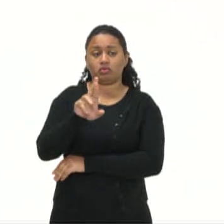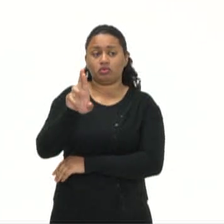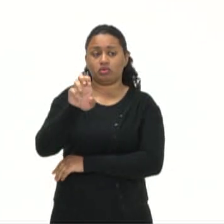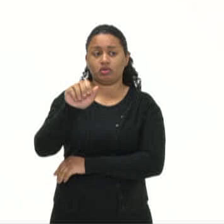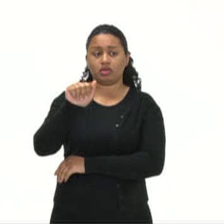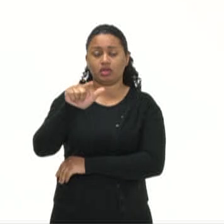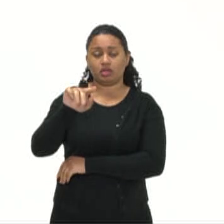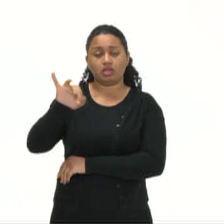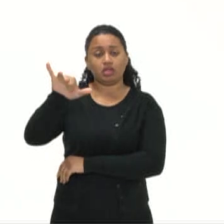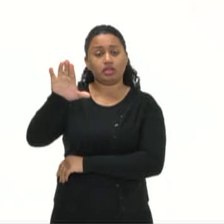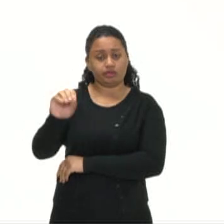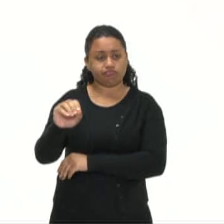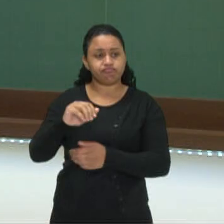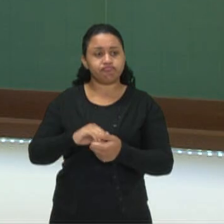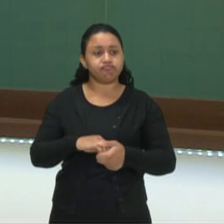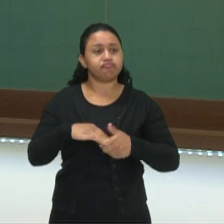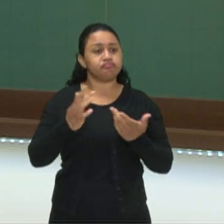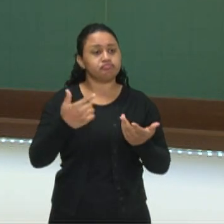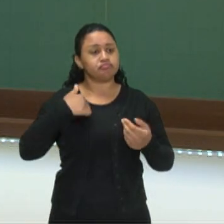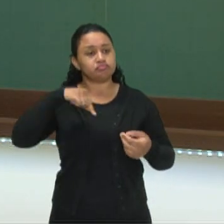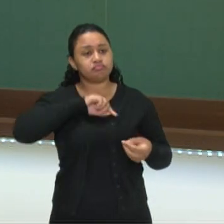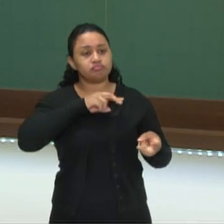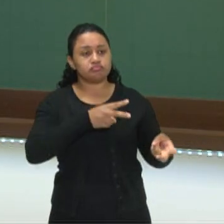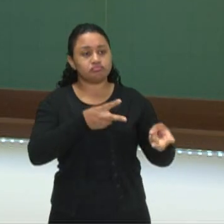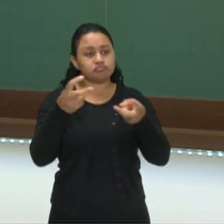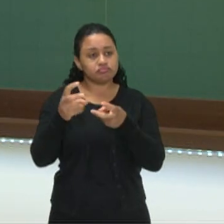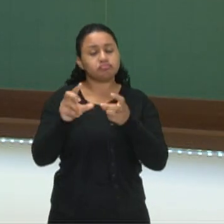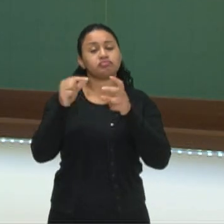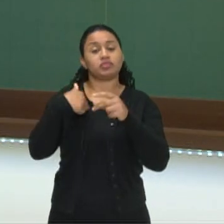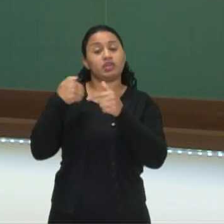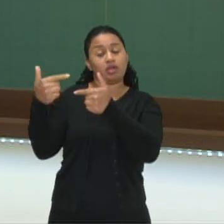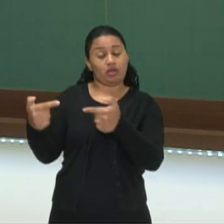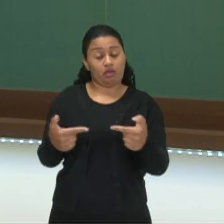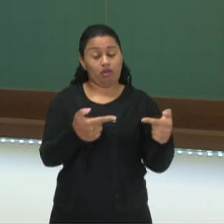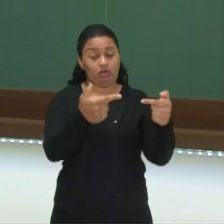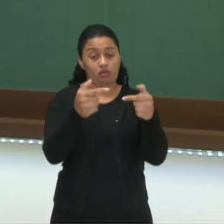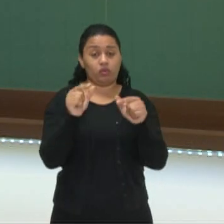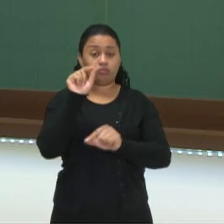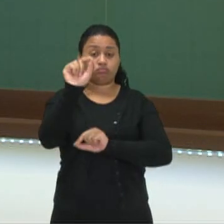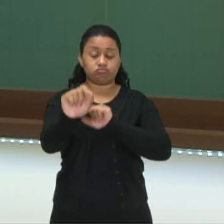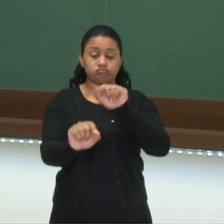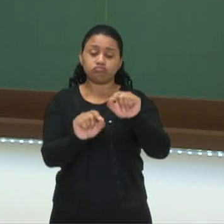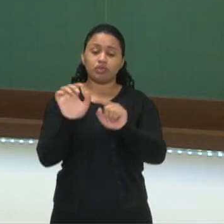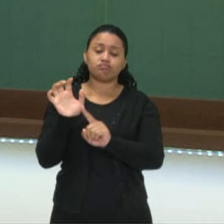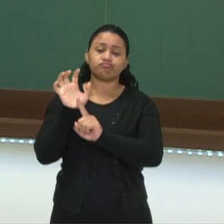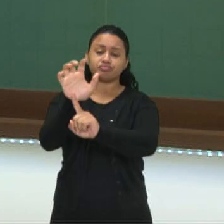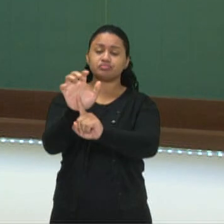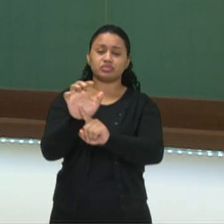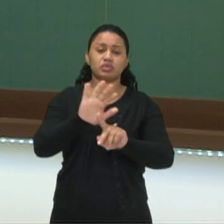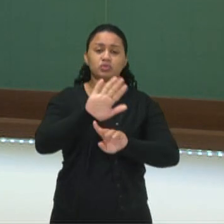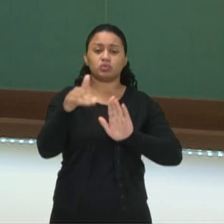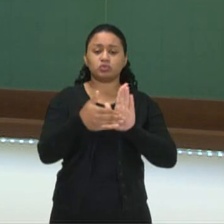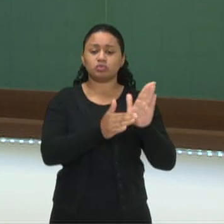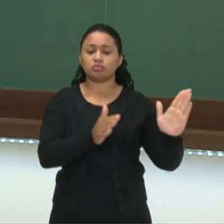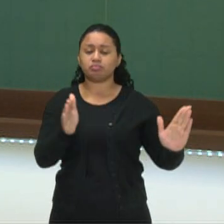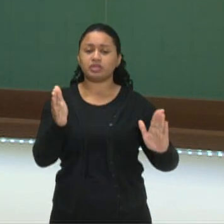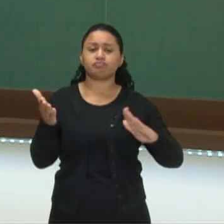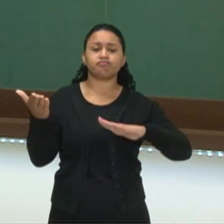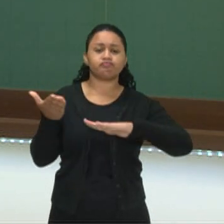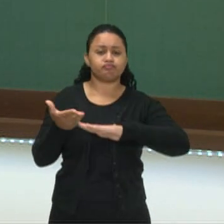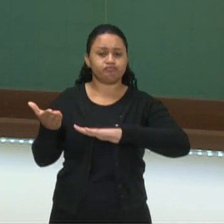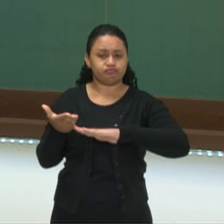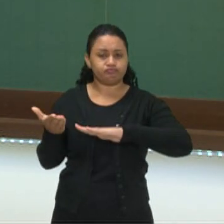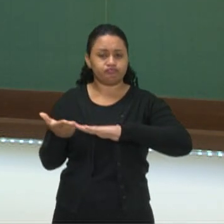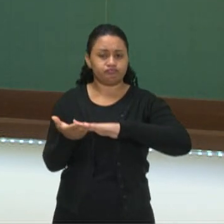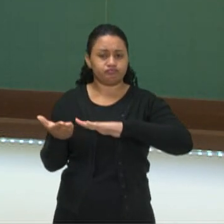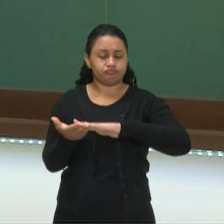visuais. Então a gente vê que a guerra, que nem eu sempre cito, né? A guerra, ela impactou todo o período contemporâneo, vamos colocar dessa